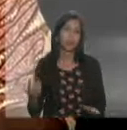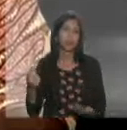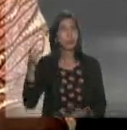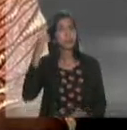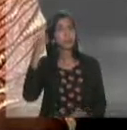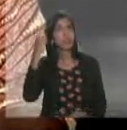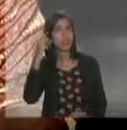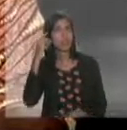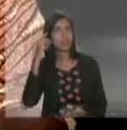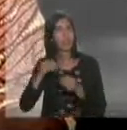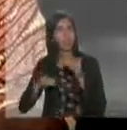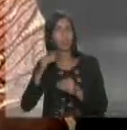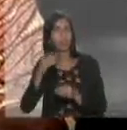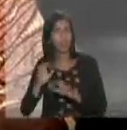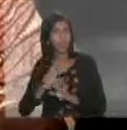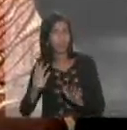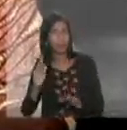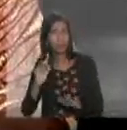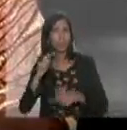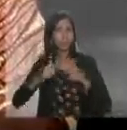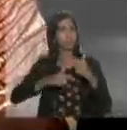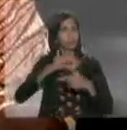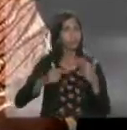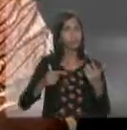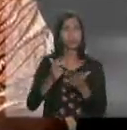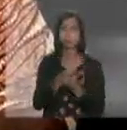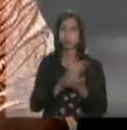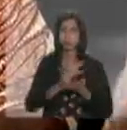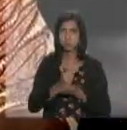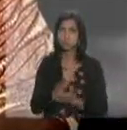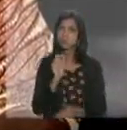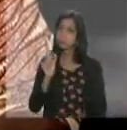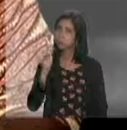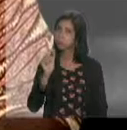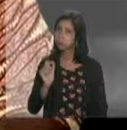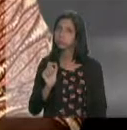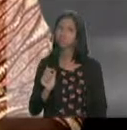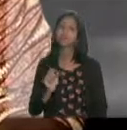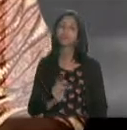não é questão só da novela, é do seu trabalho, da sua arte, né?